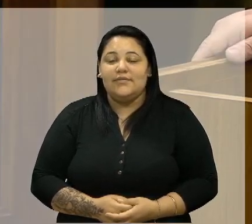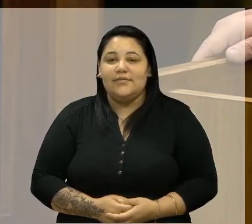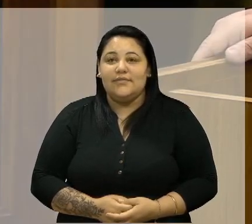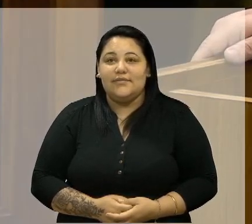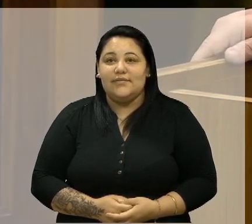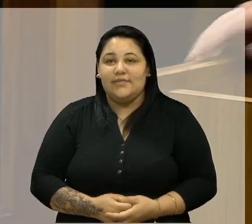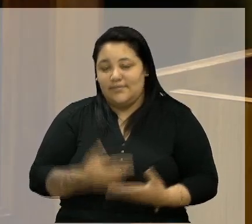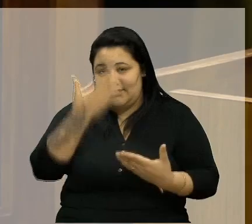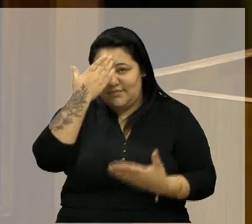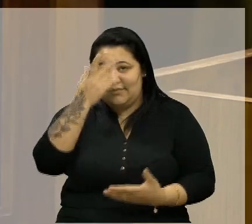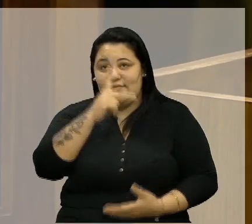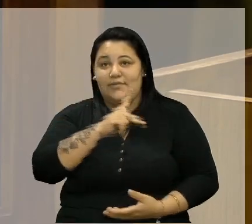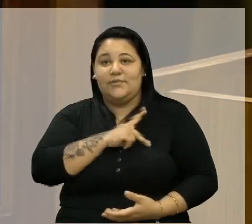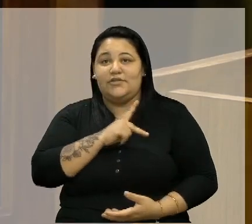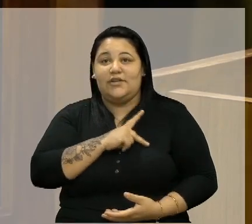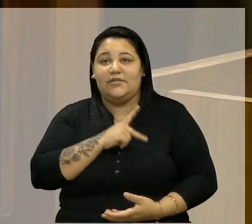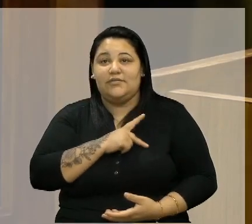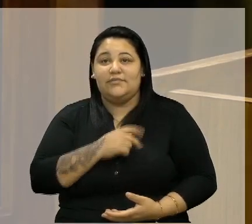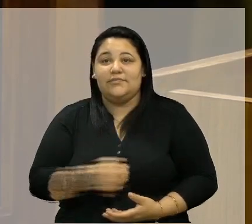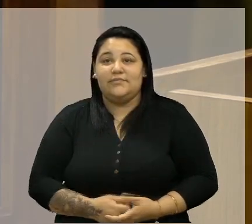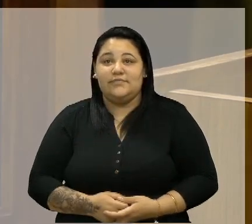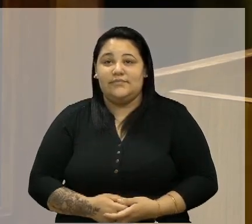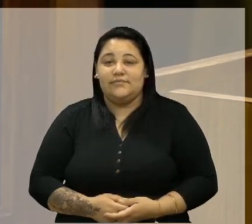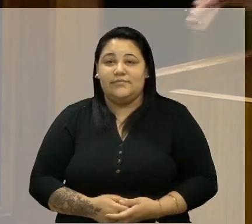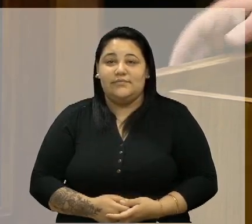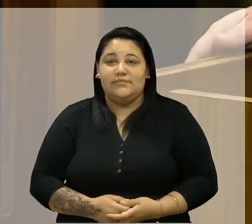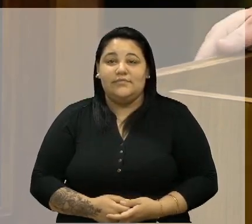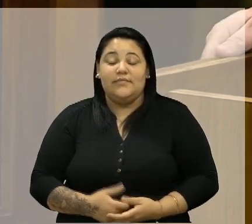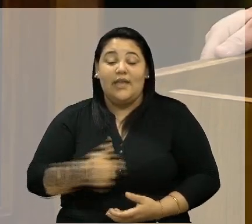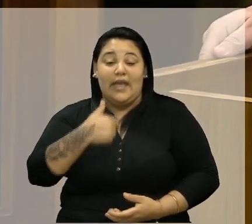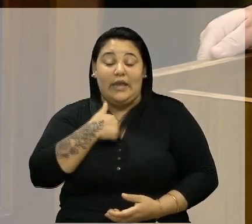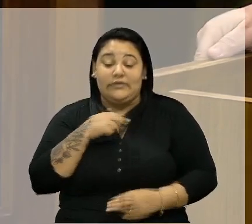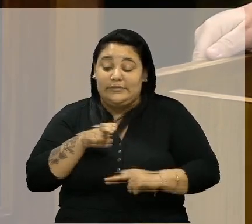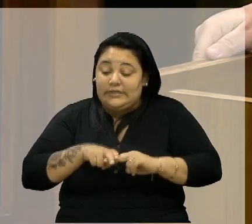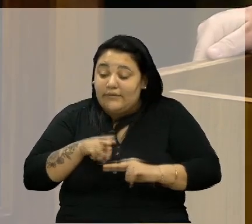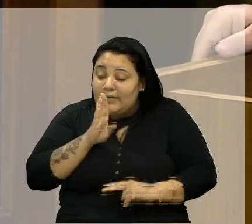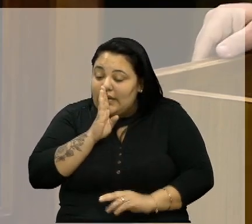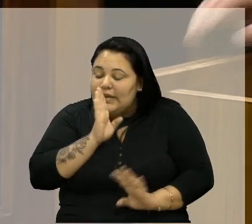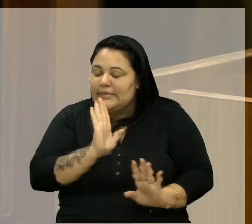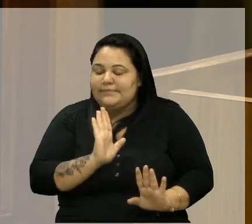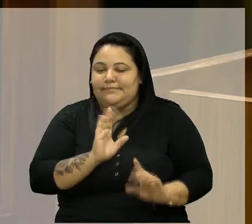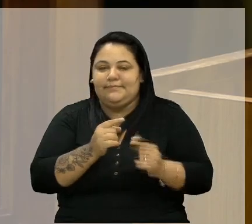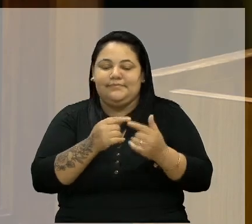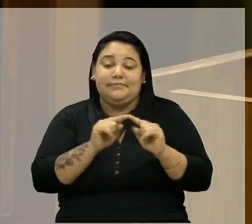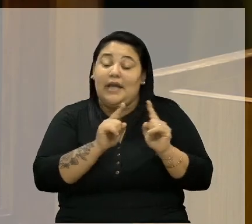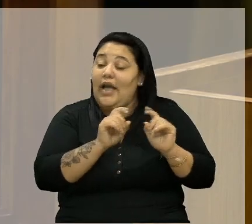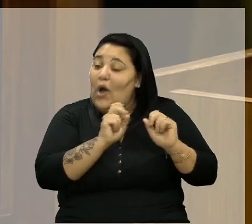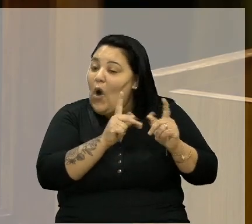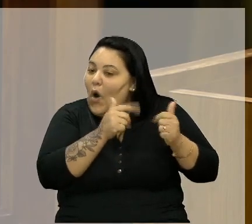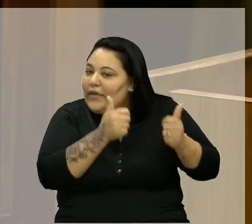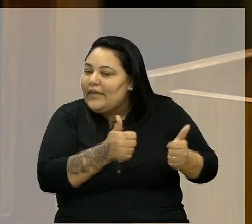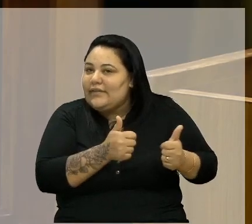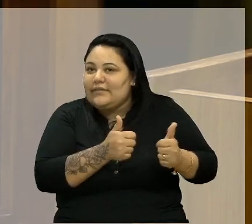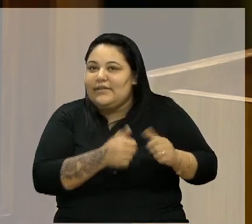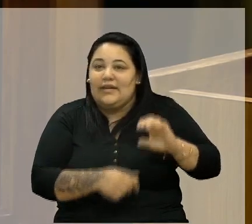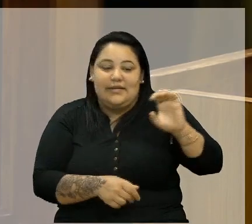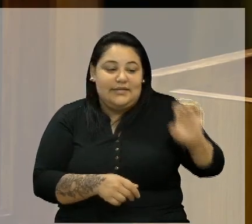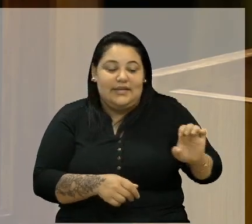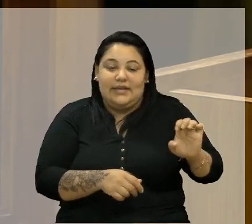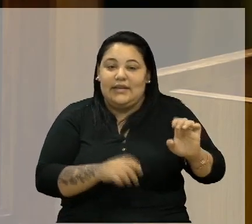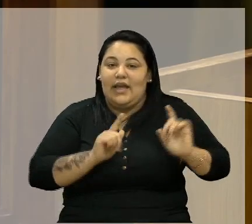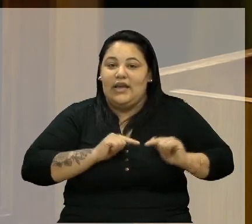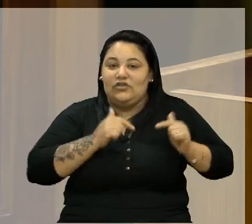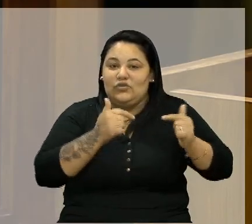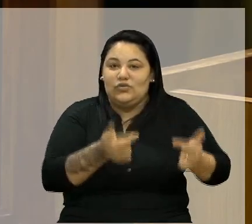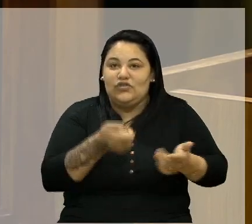Obrigado, senhor presidente. Eu, quando estava ali, fiquei bem quietinho. Mas tudo certo. A extrema esquerda, ela age dessa forma. Ela tenta,